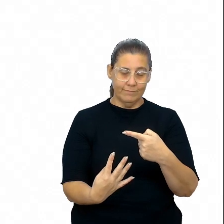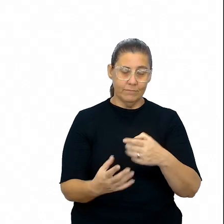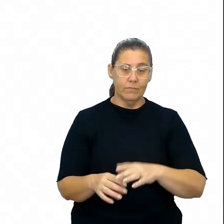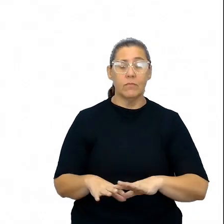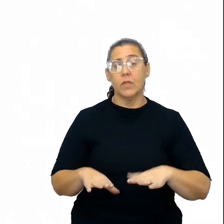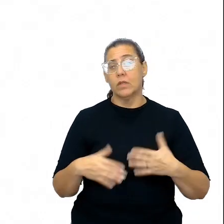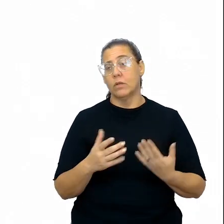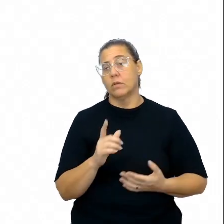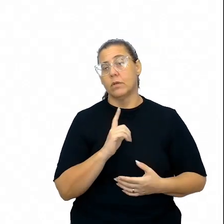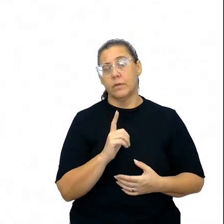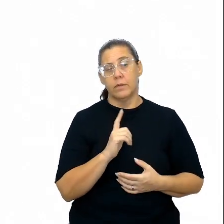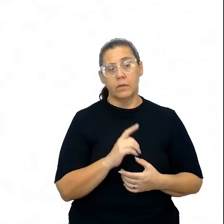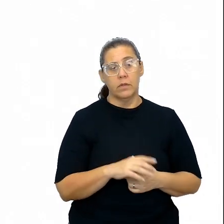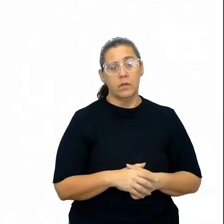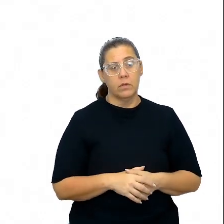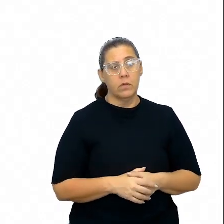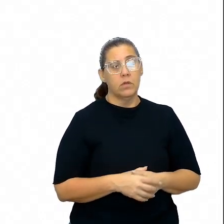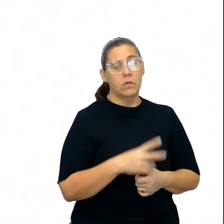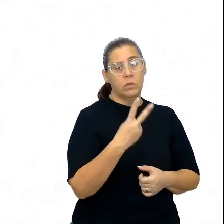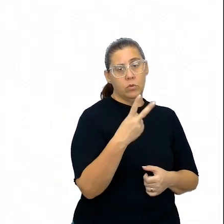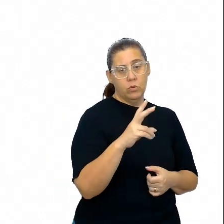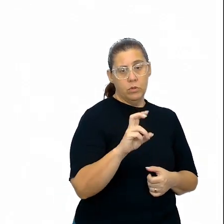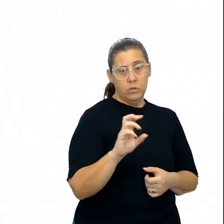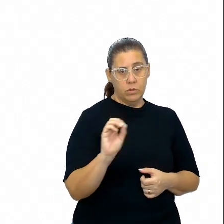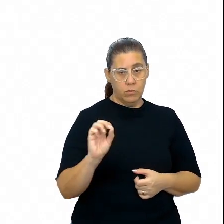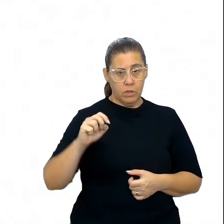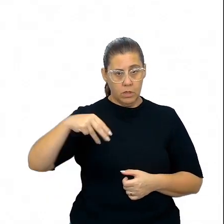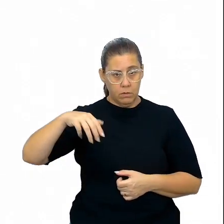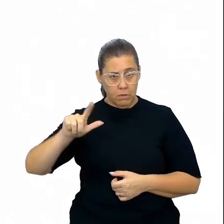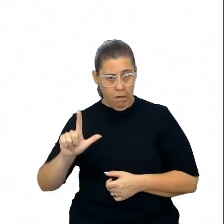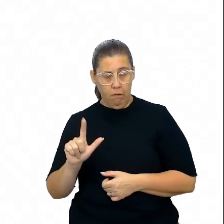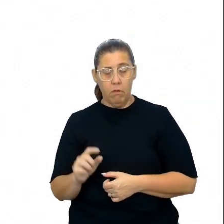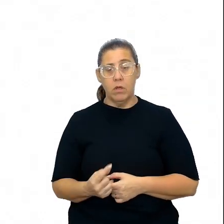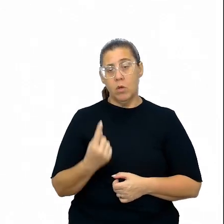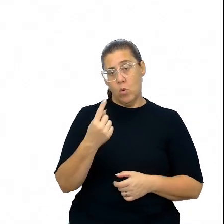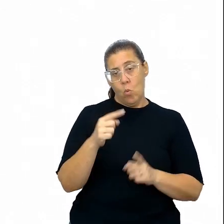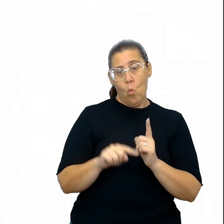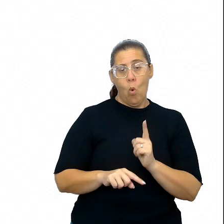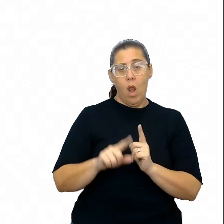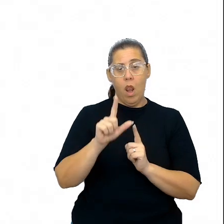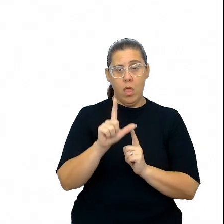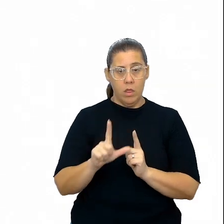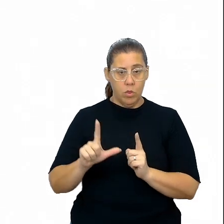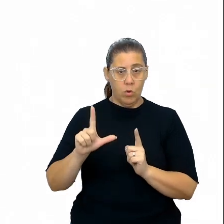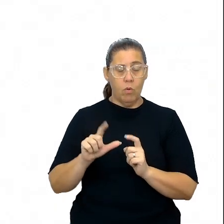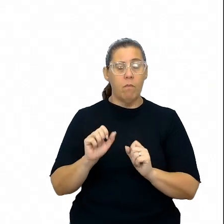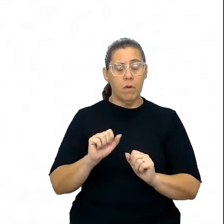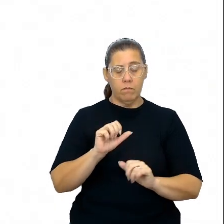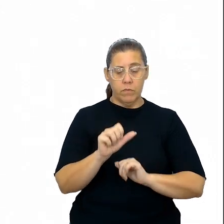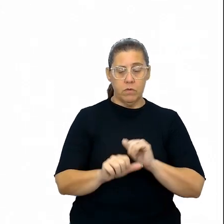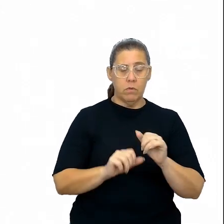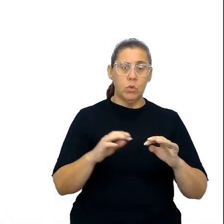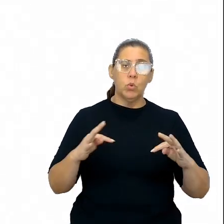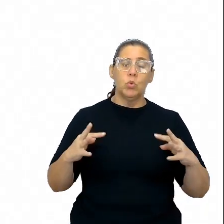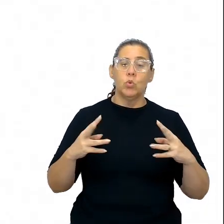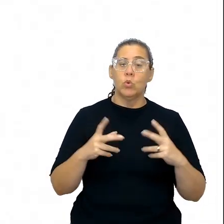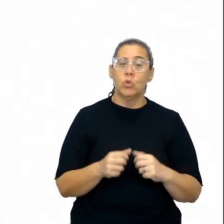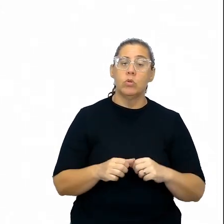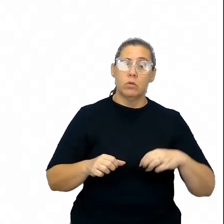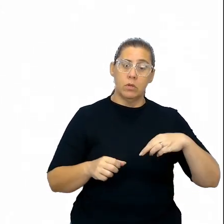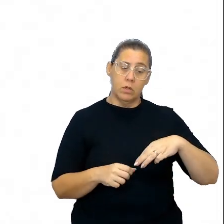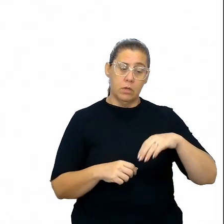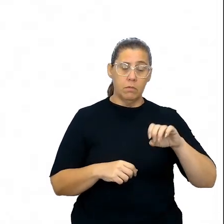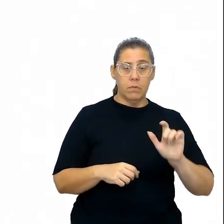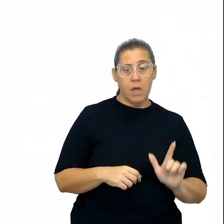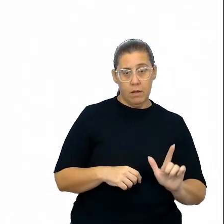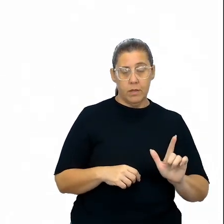o que eu tenho? Era 250 ml e 1 litro. Qual que é a razão entre os dois? Eu tenho que transformar tudo em quê? Em ml ou tudo